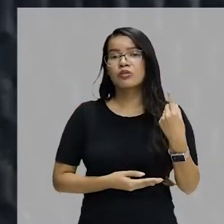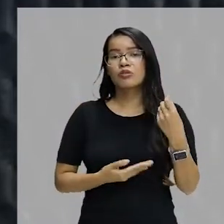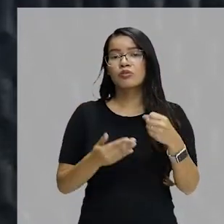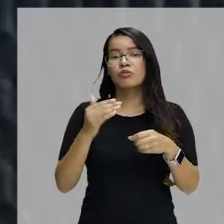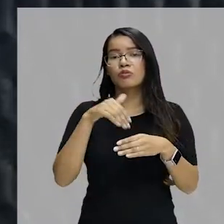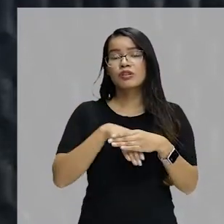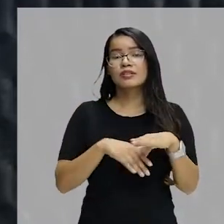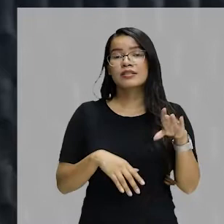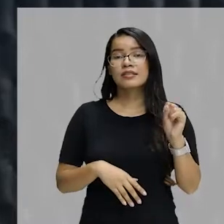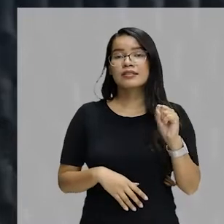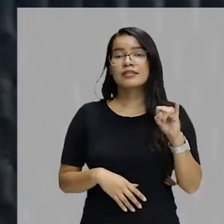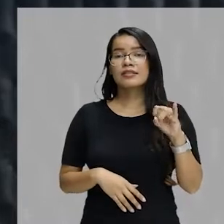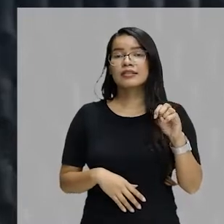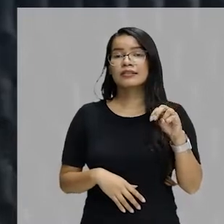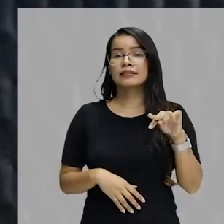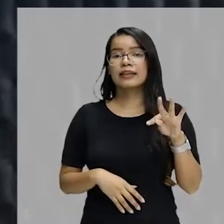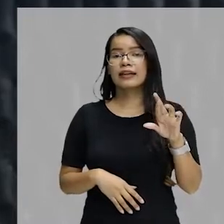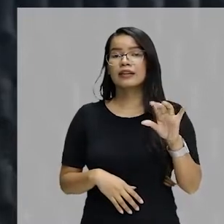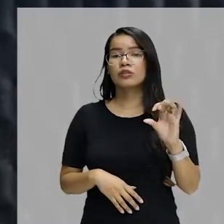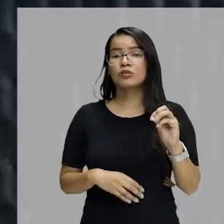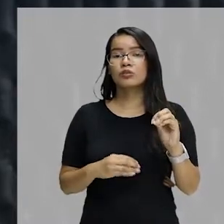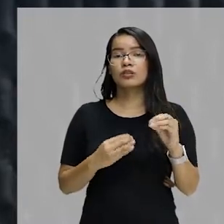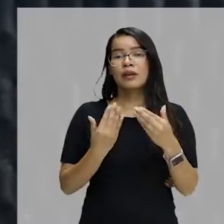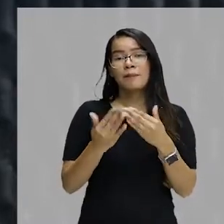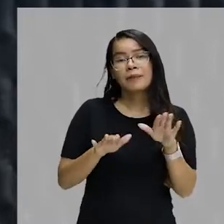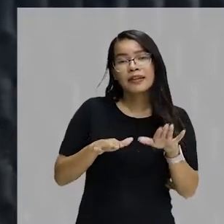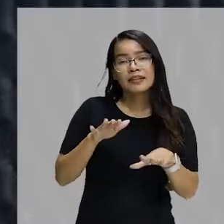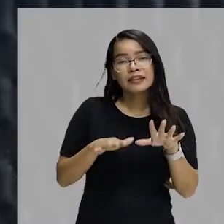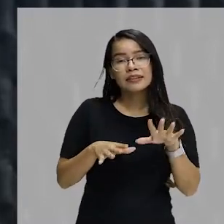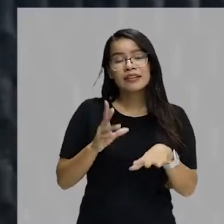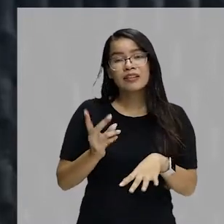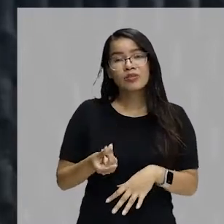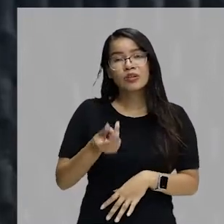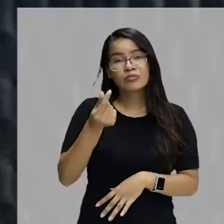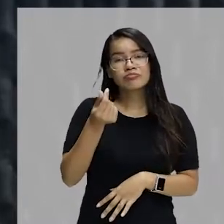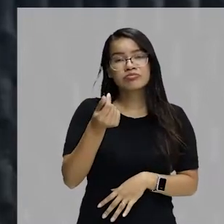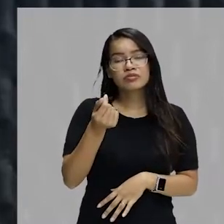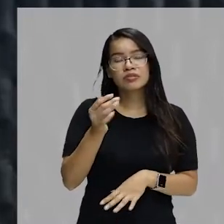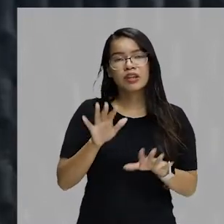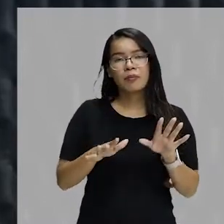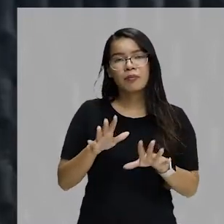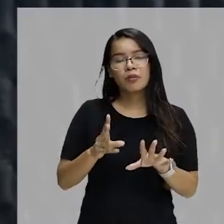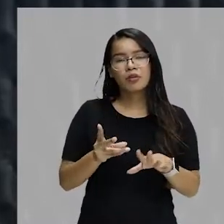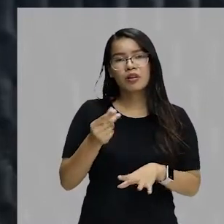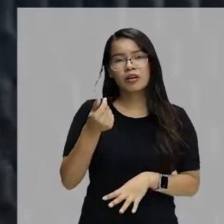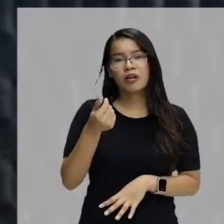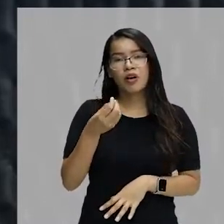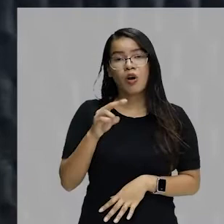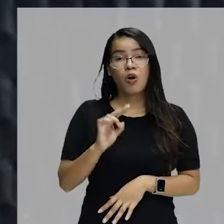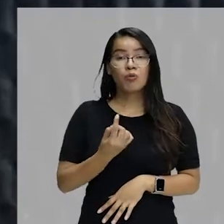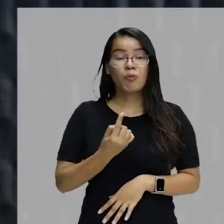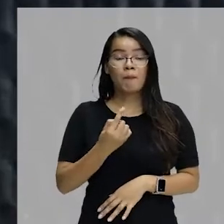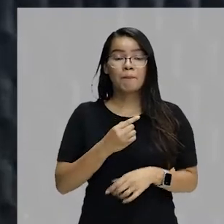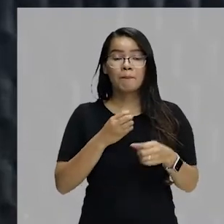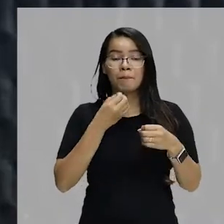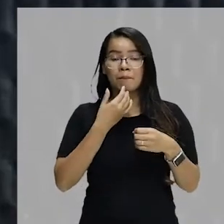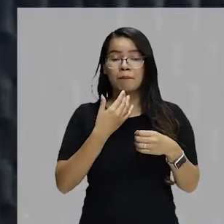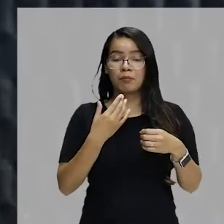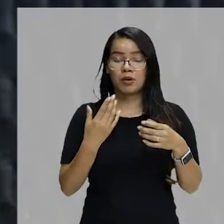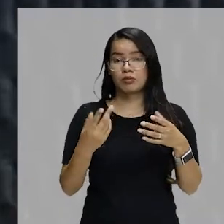censitário, conforme a renda em basicamente dinheiro, né, ou algum tipo de bens de